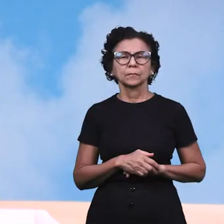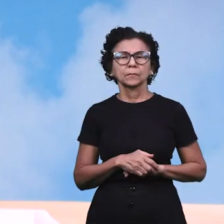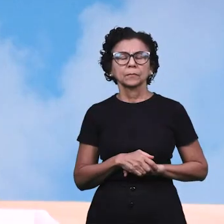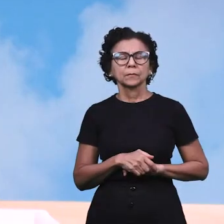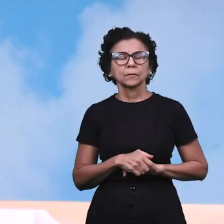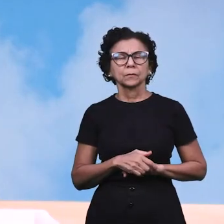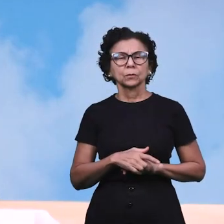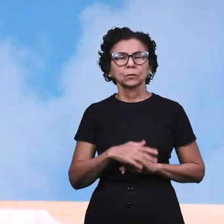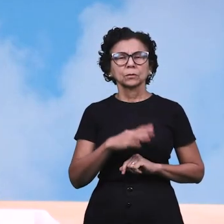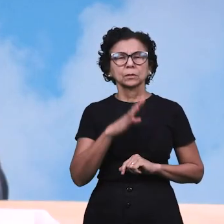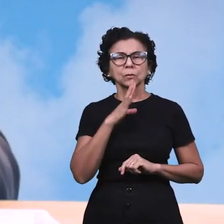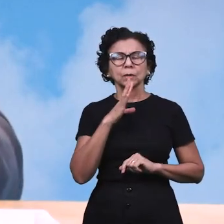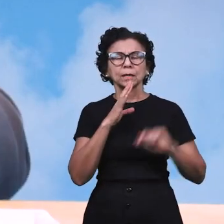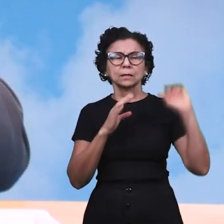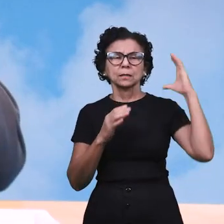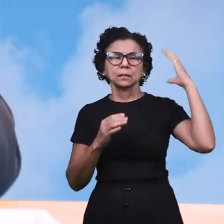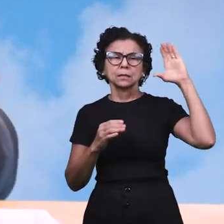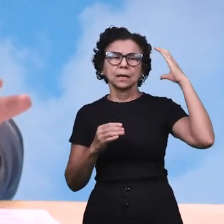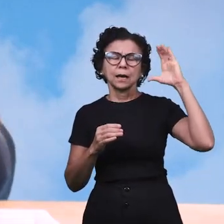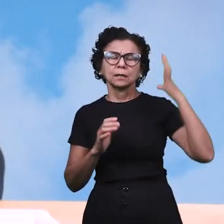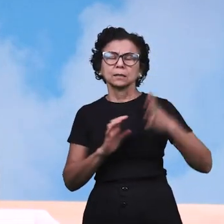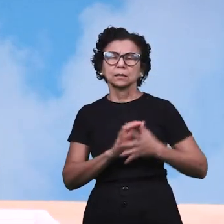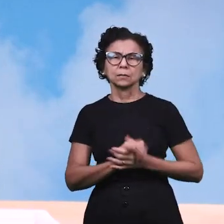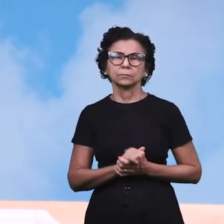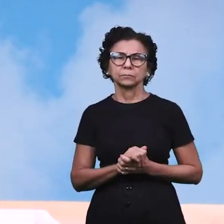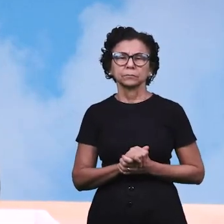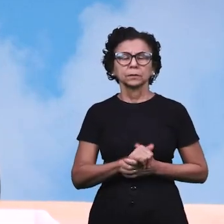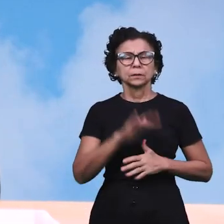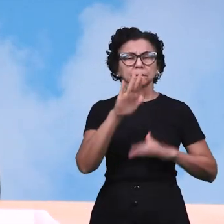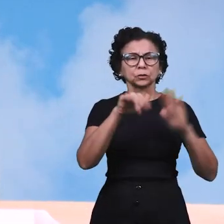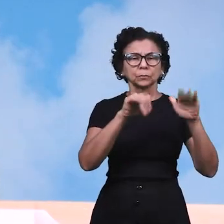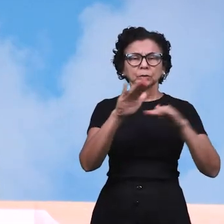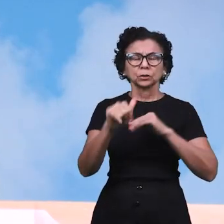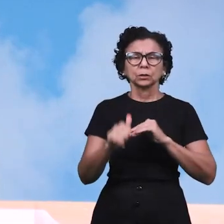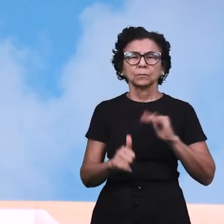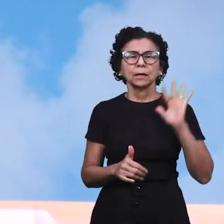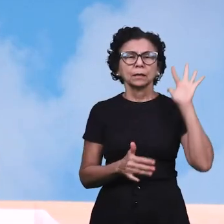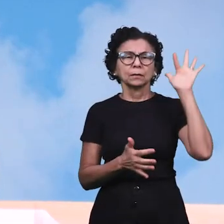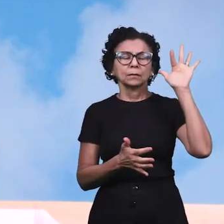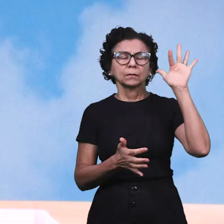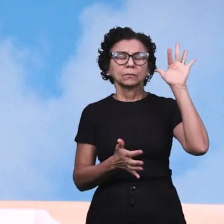filosóficas. Não vai faltar filósofo, mas vai ter fome grave.